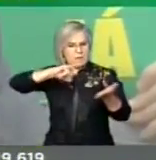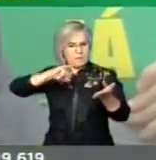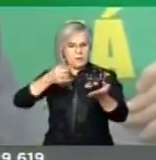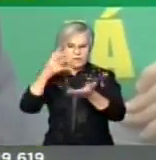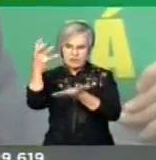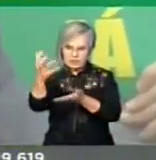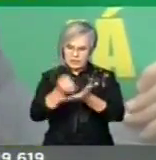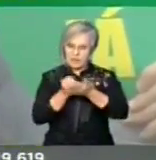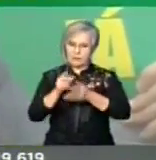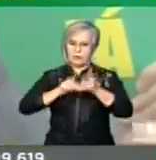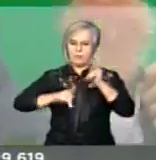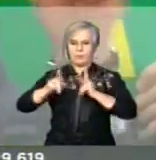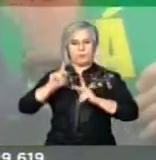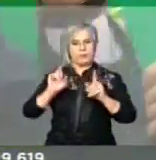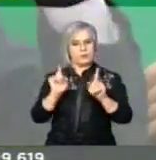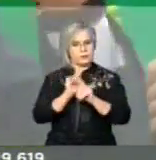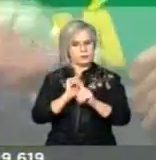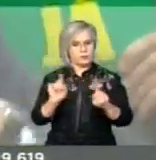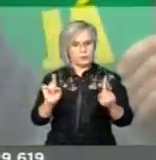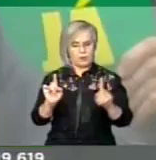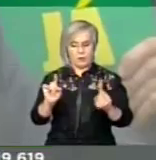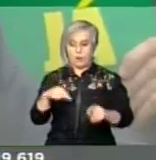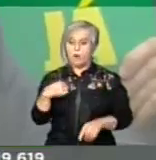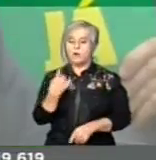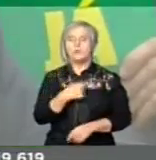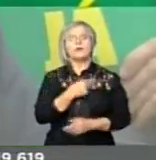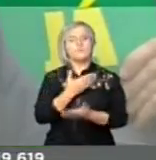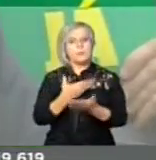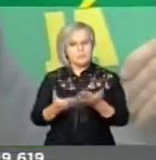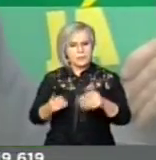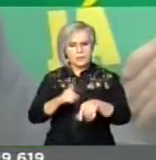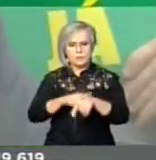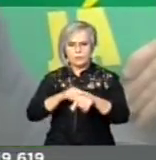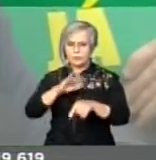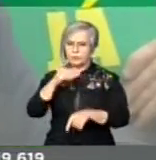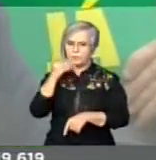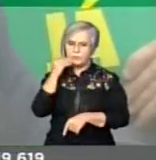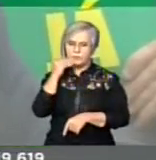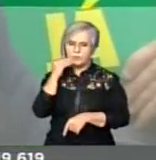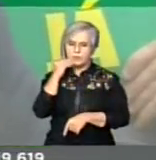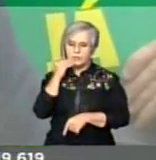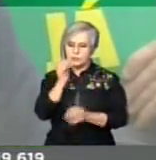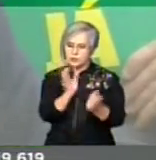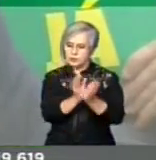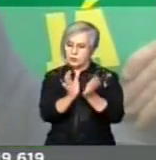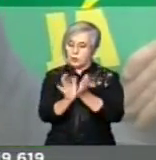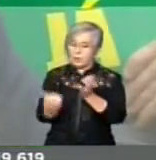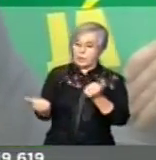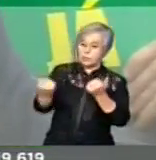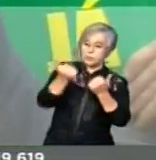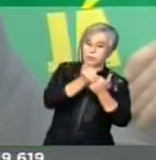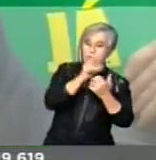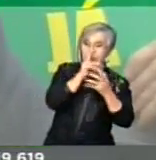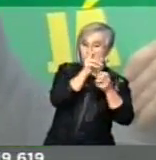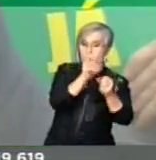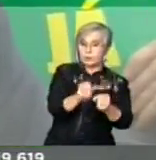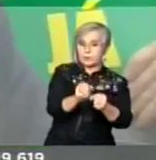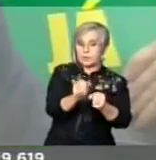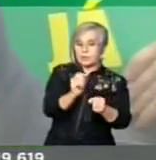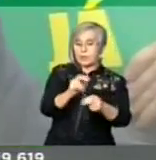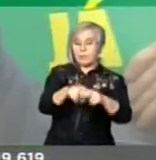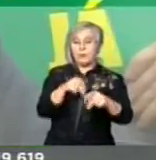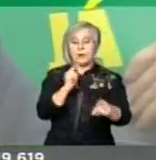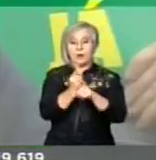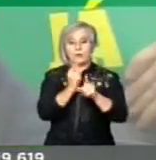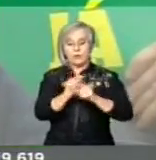população. Nós perdemos uma grande oportunidade quando esta gente chegou ao poder. Encontrou uma economia